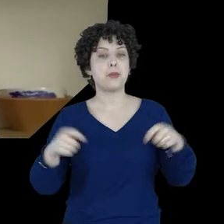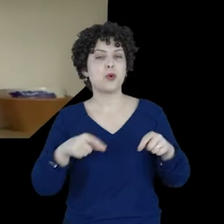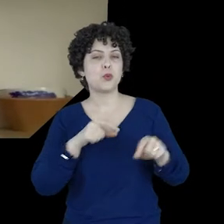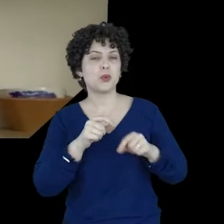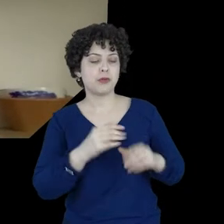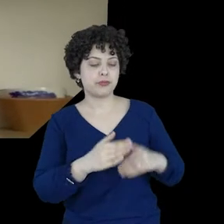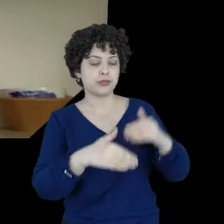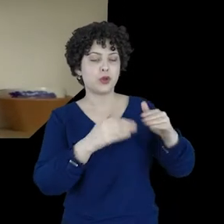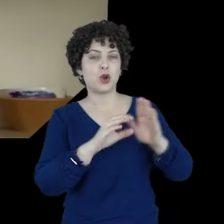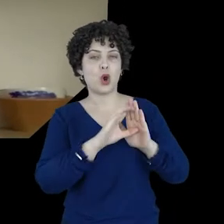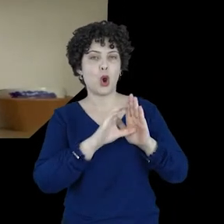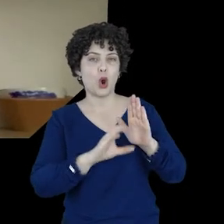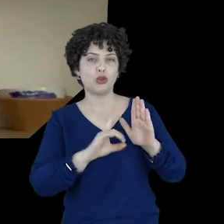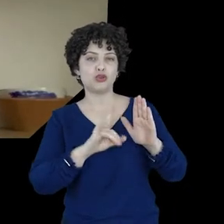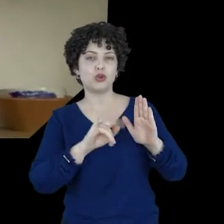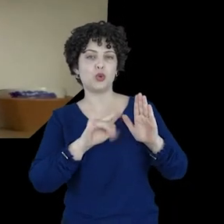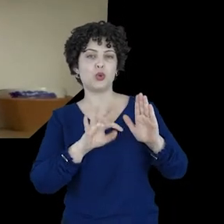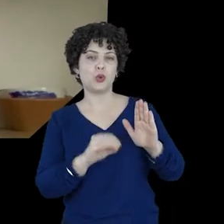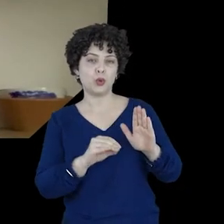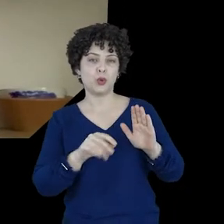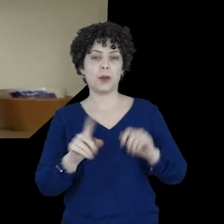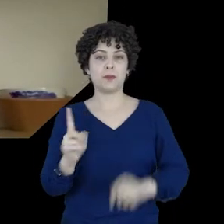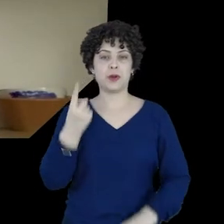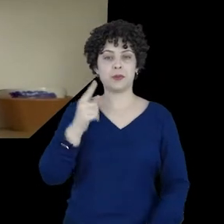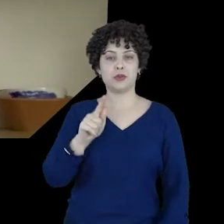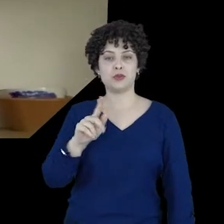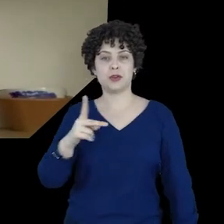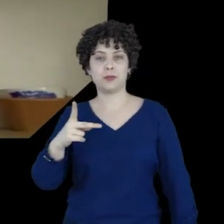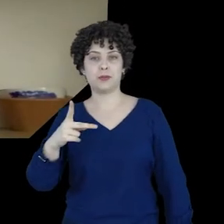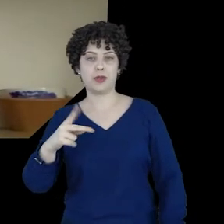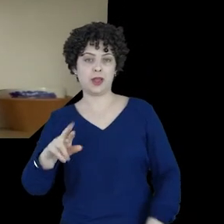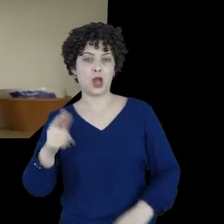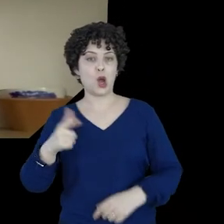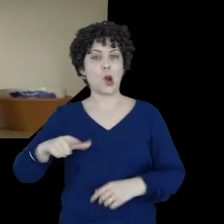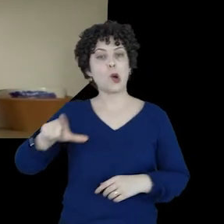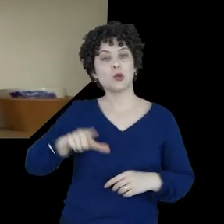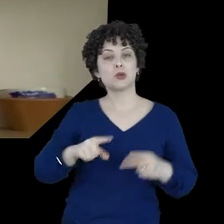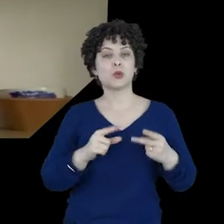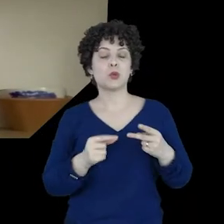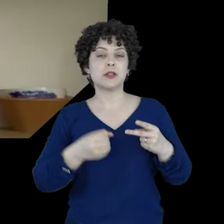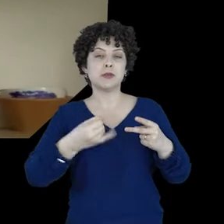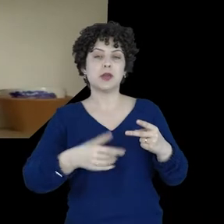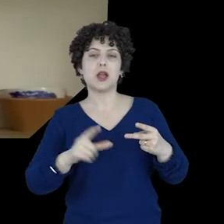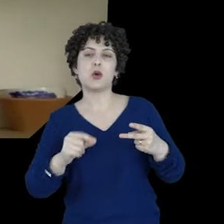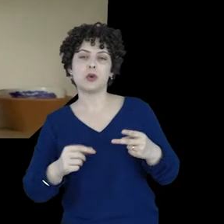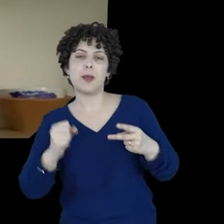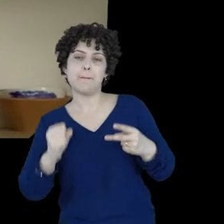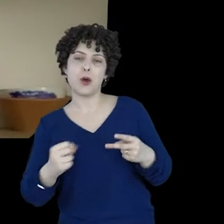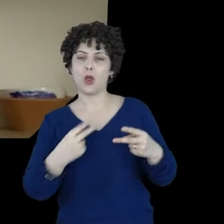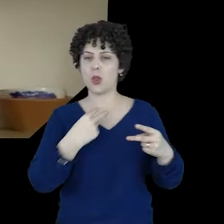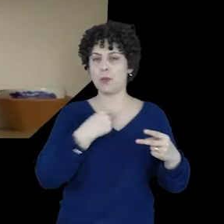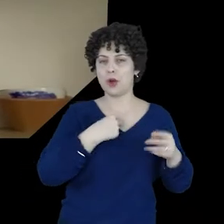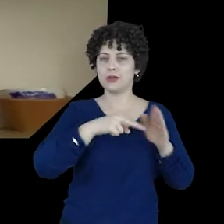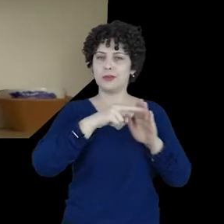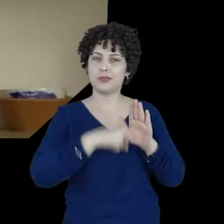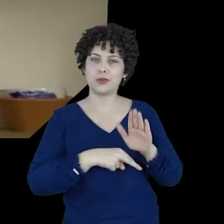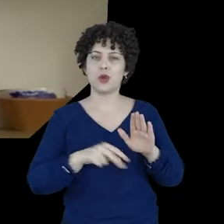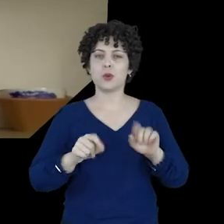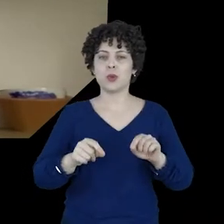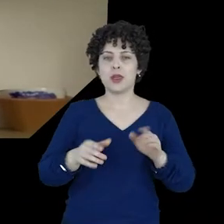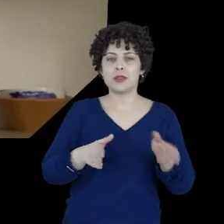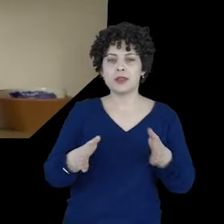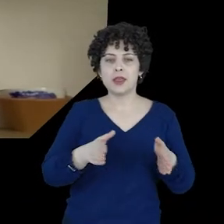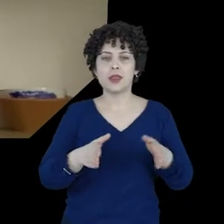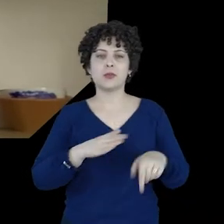Ele possibilitaria um desenvolvimento de um código, o primeiro além do GDPR, que descreve o que pode ou não ser feito com dados de crianças, contém o